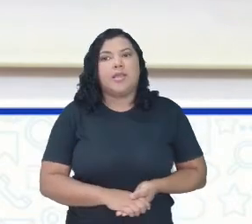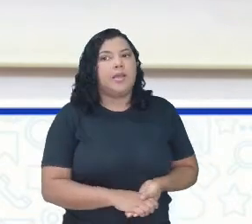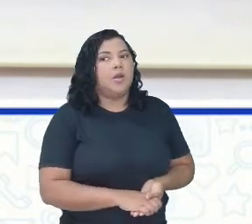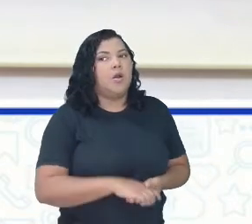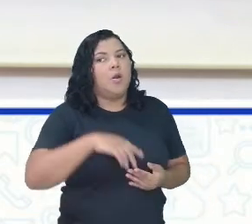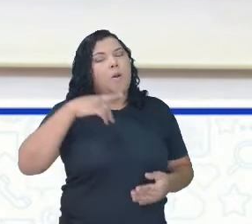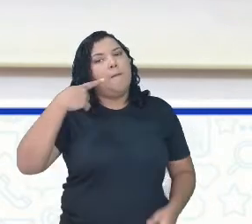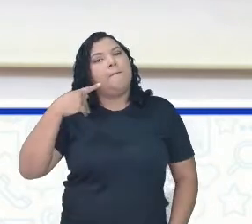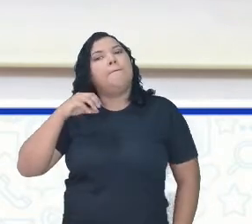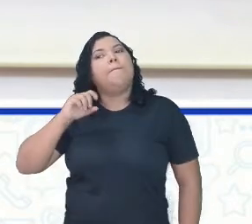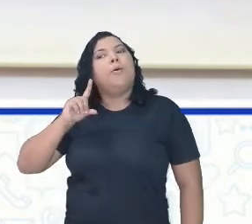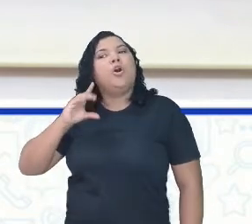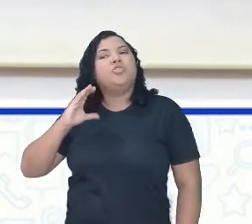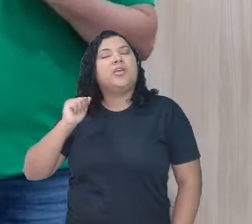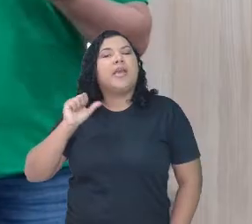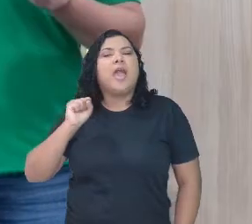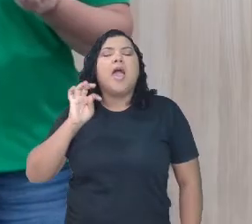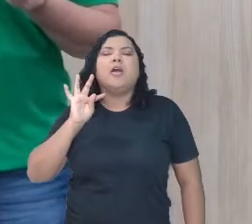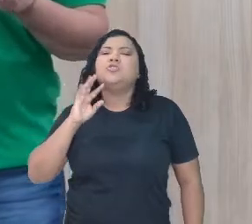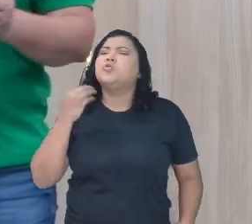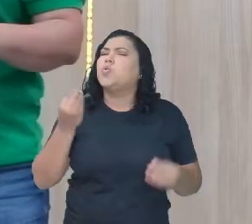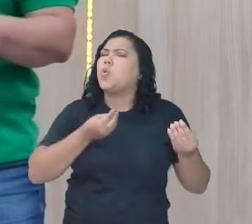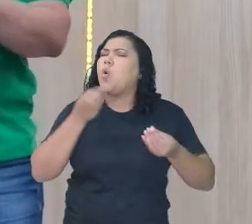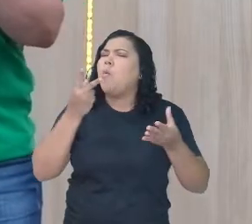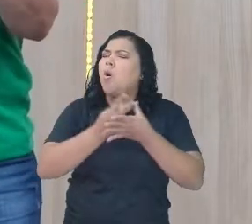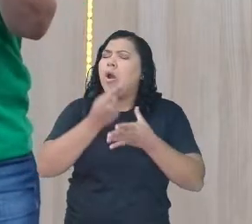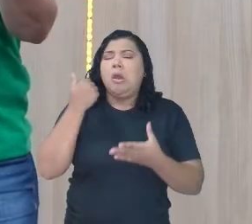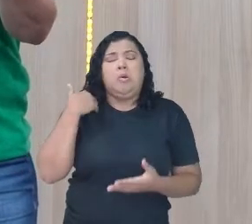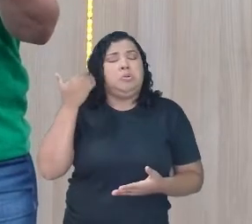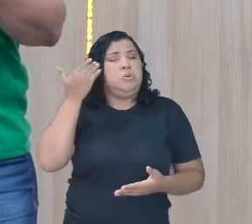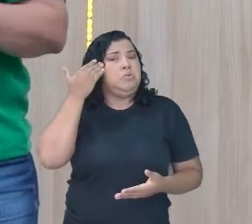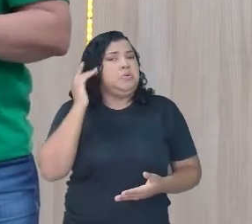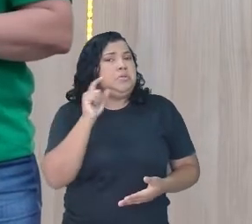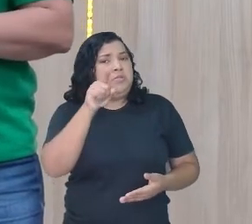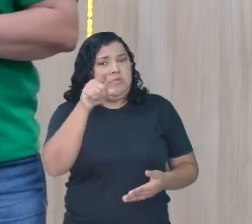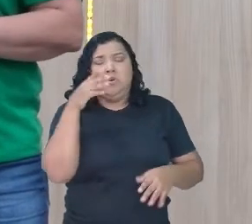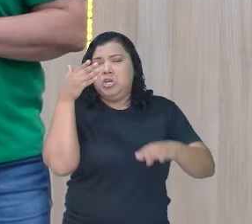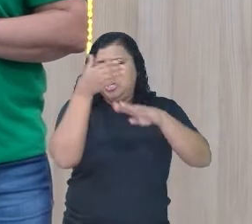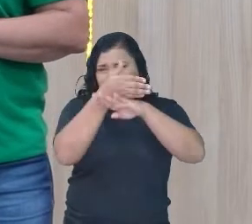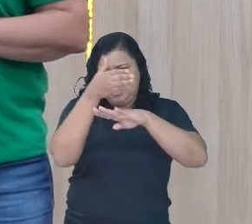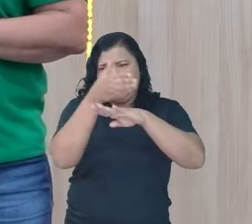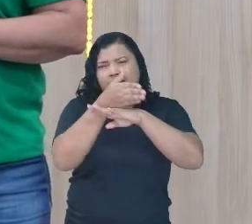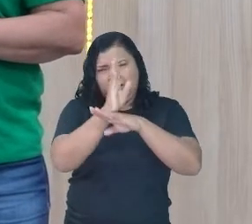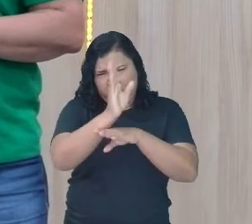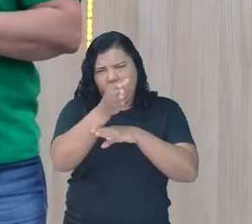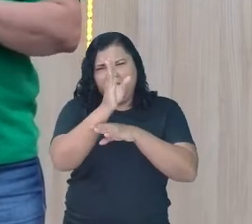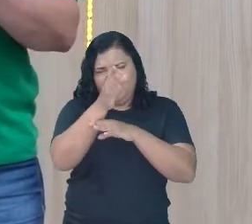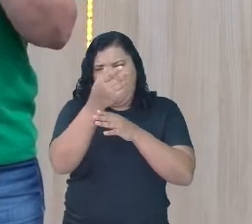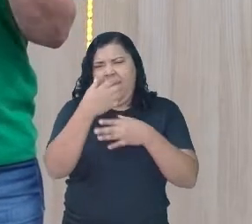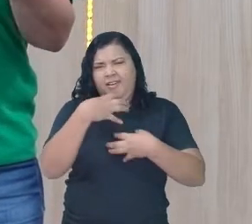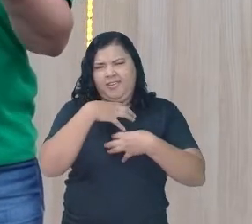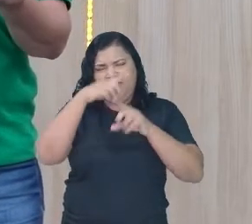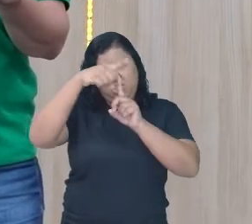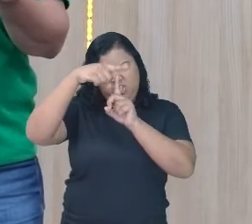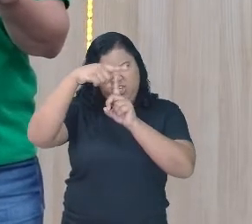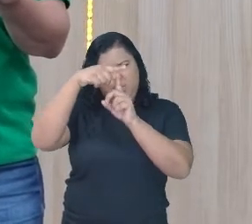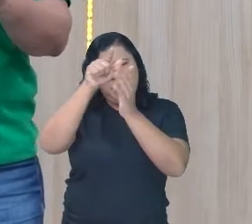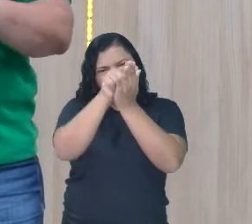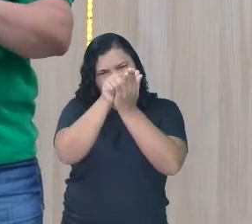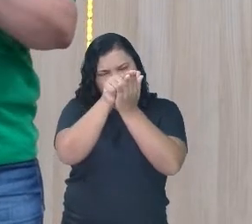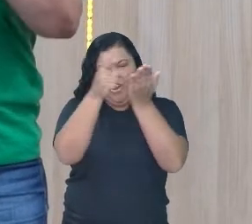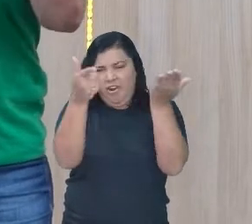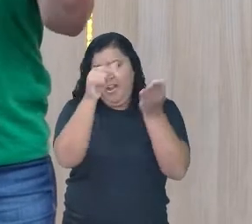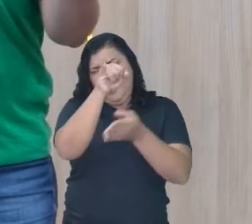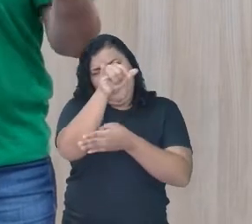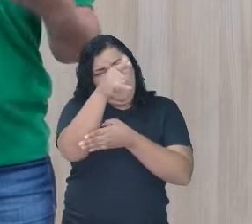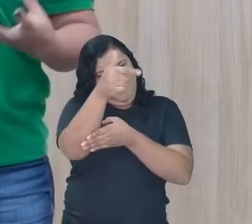um podcast. Como é que acontece? Eu não sei se vocês têm tido acesso a esse modelo de jornal. Se vocês não têm acesso,